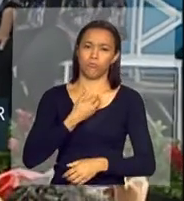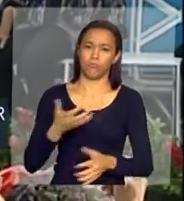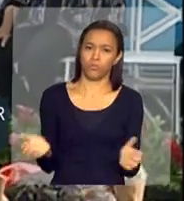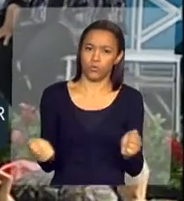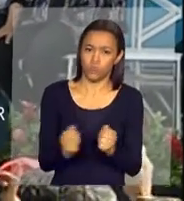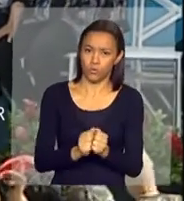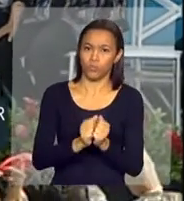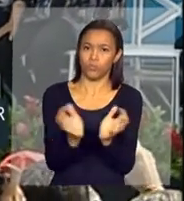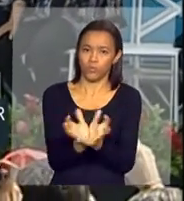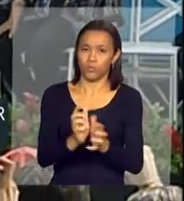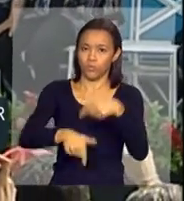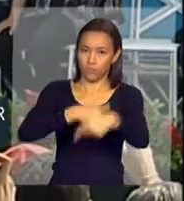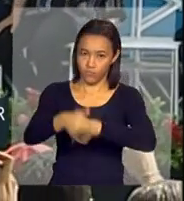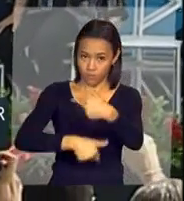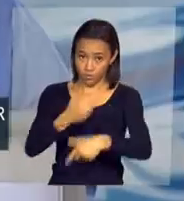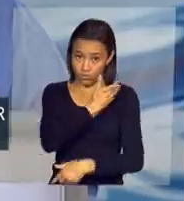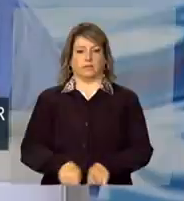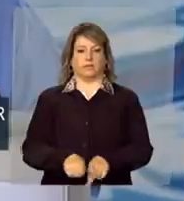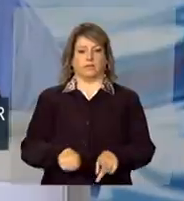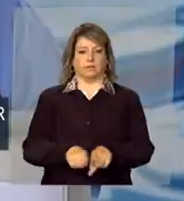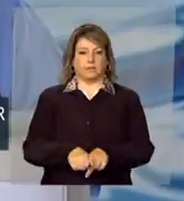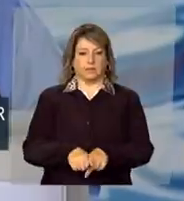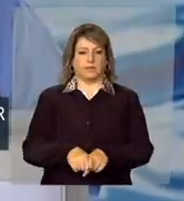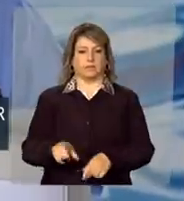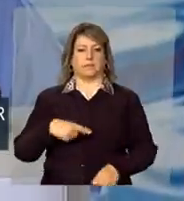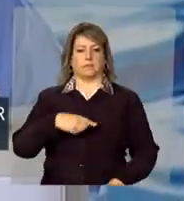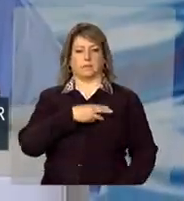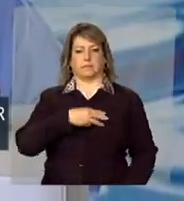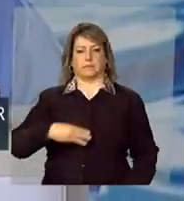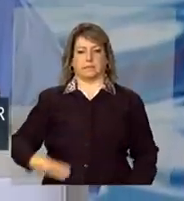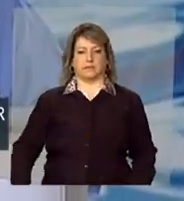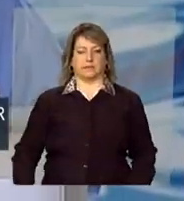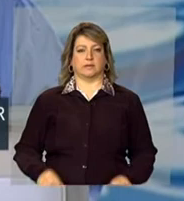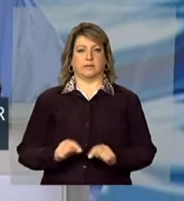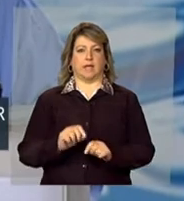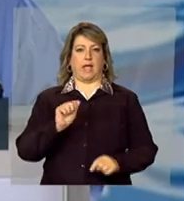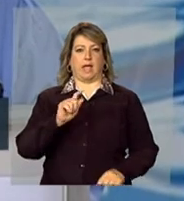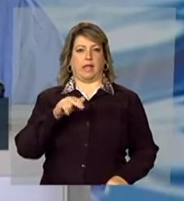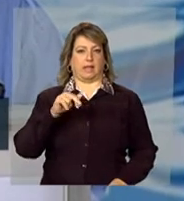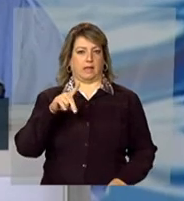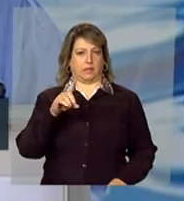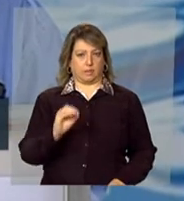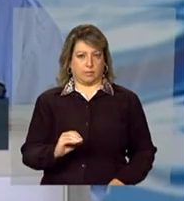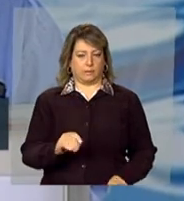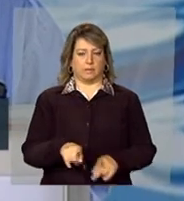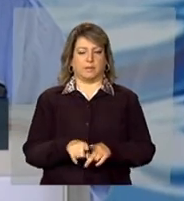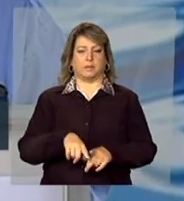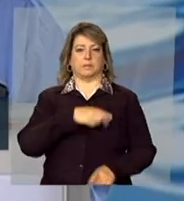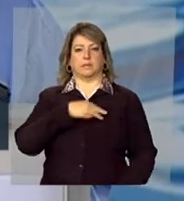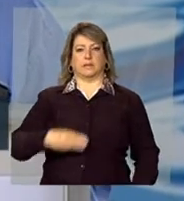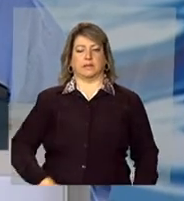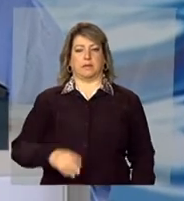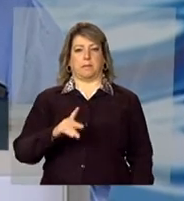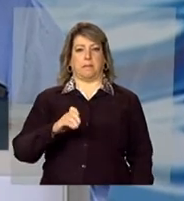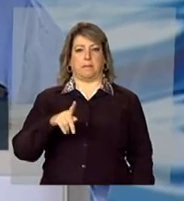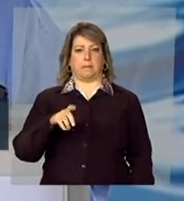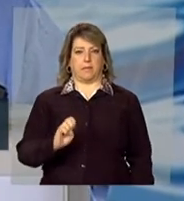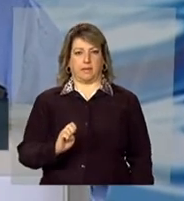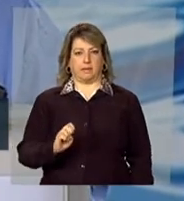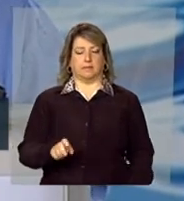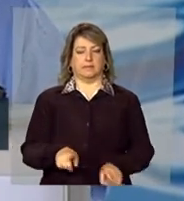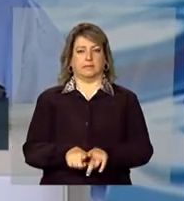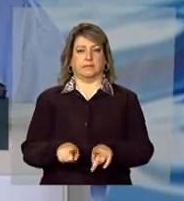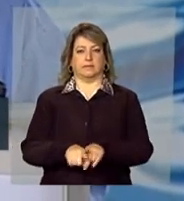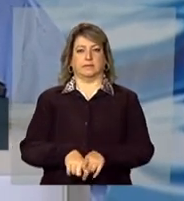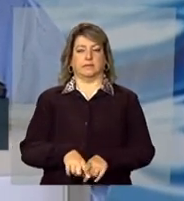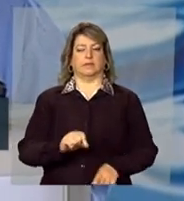governo, ministro Agnaldo Ribeiro das Cidades, ministro Pepe Vargas do Desenvolvimento